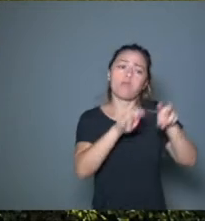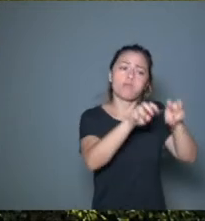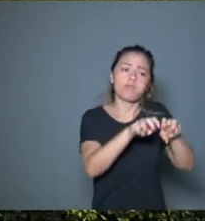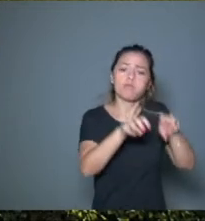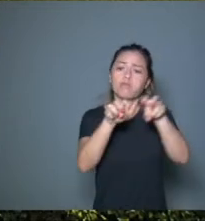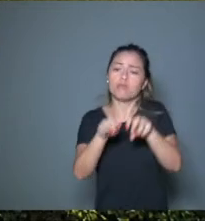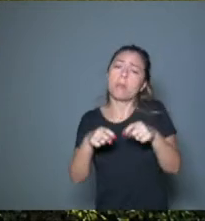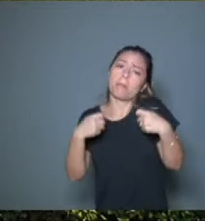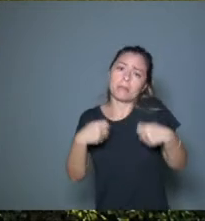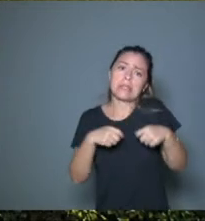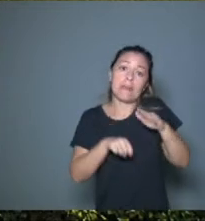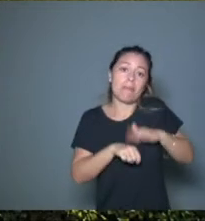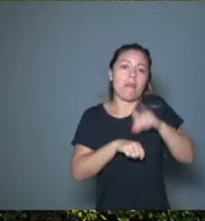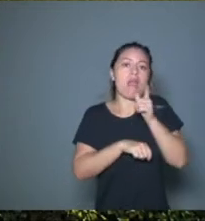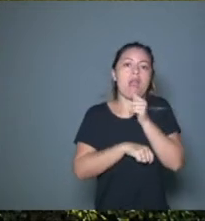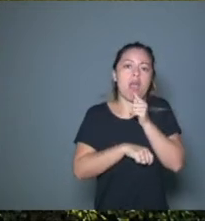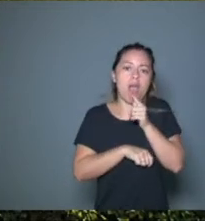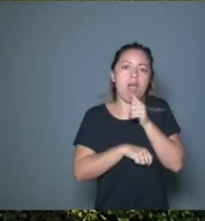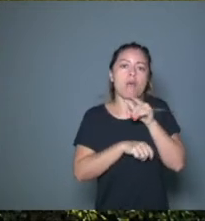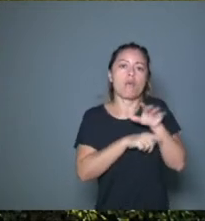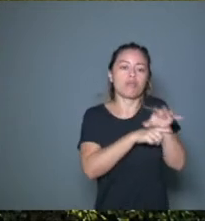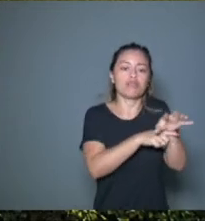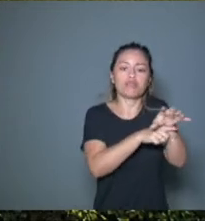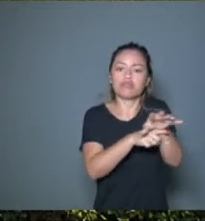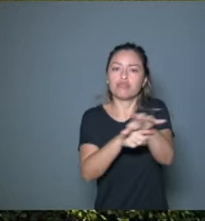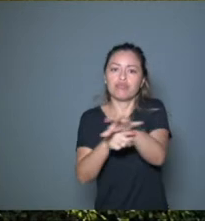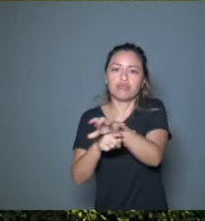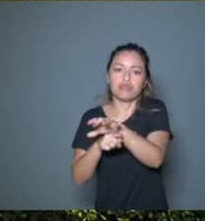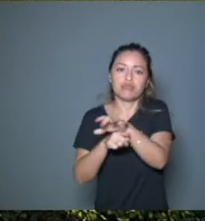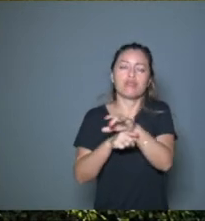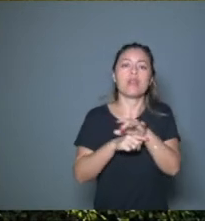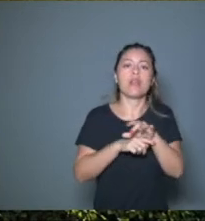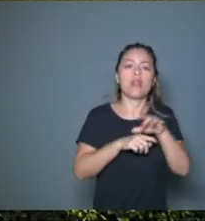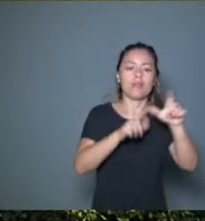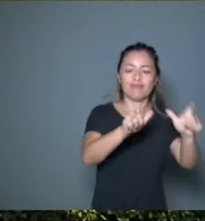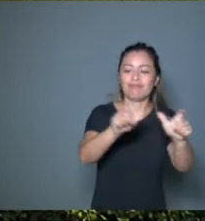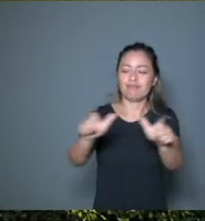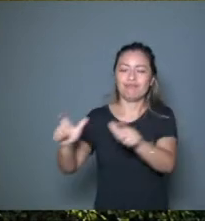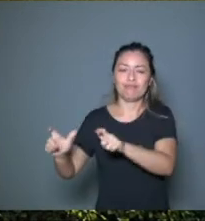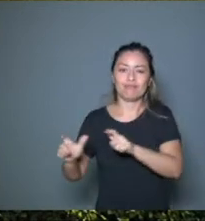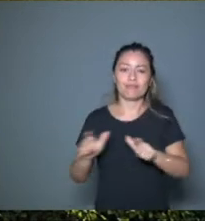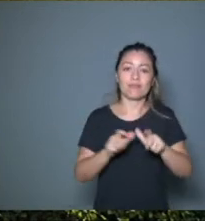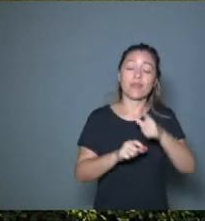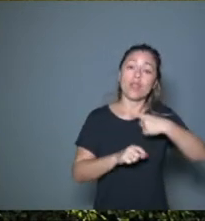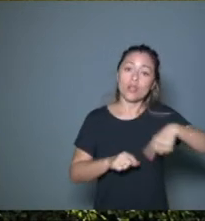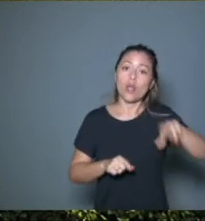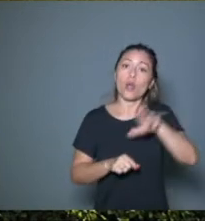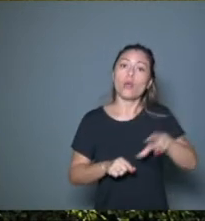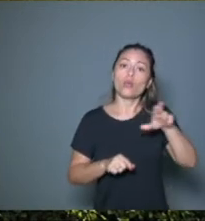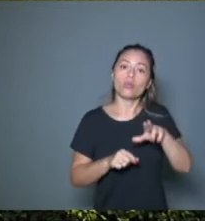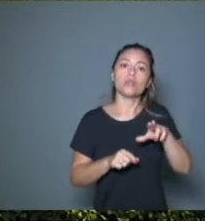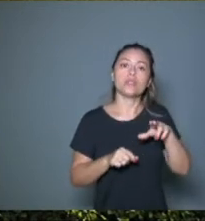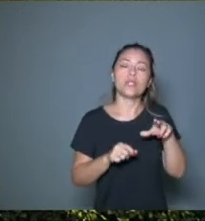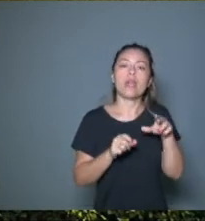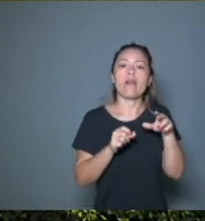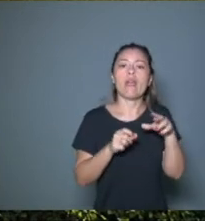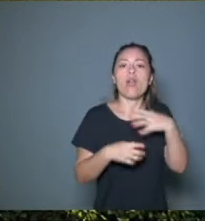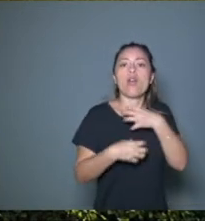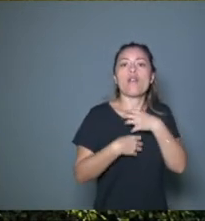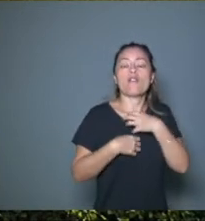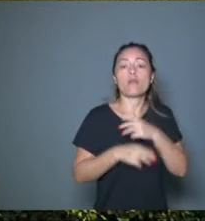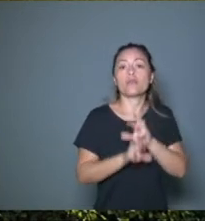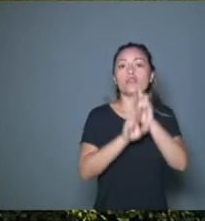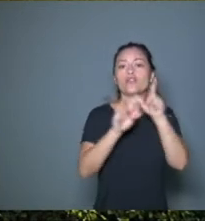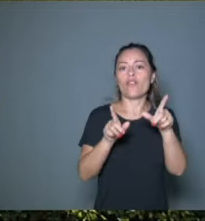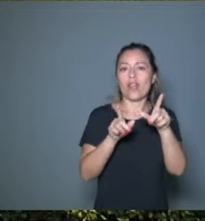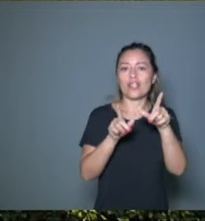Palmares, principalmente, e a Fazenda Paissandu, a gente usa um sistema que tem um pouco